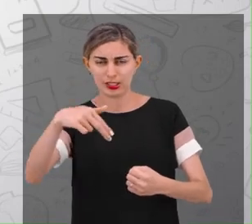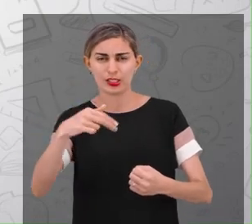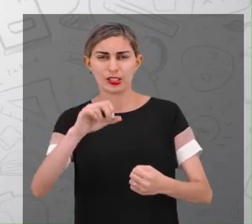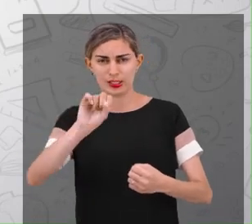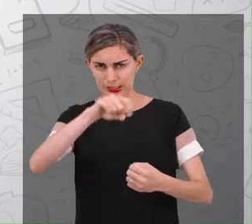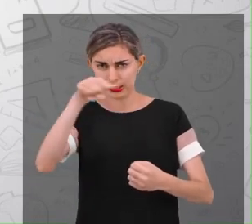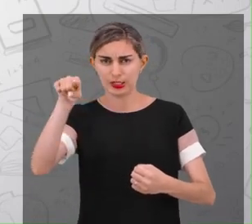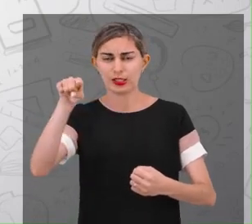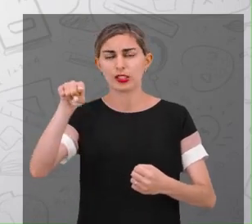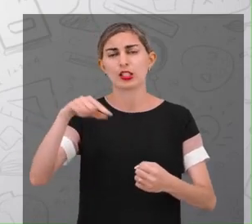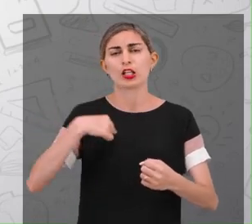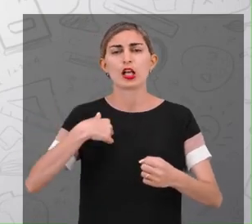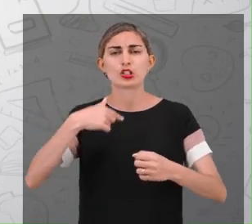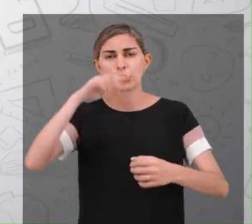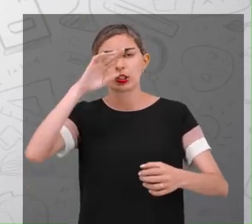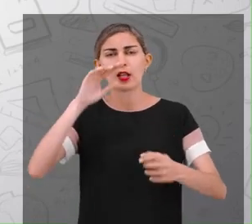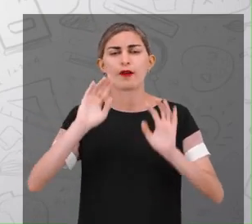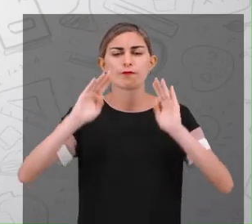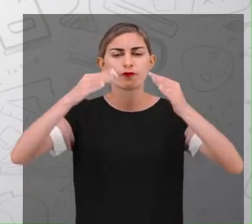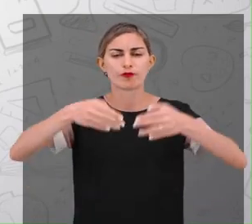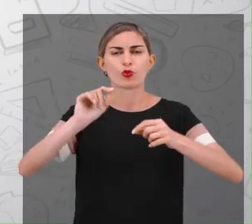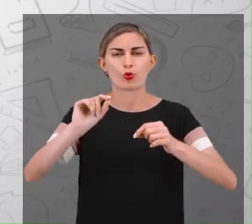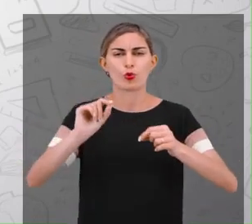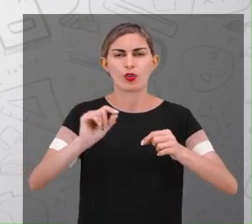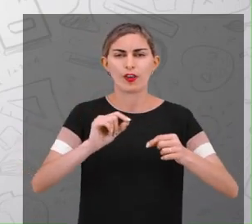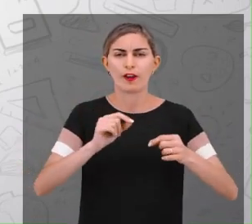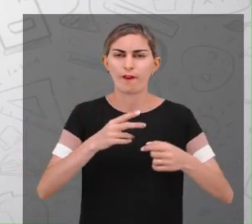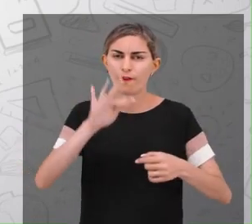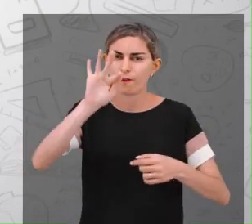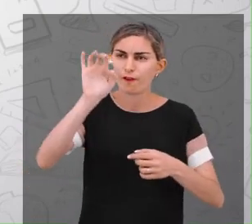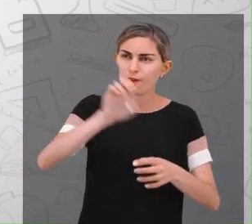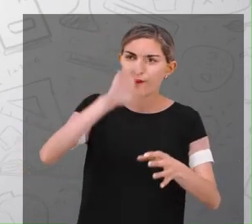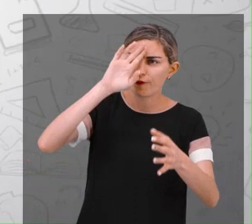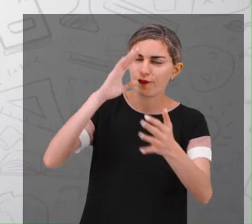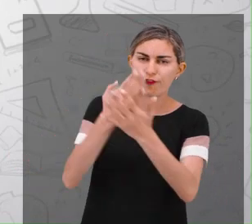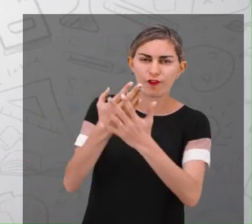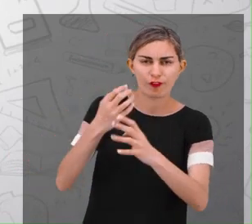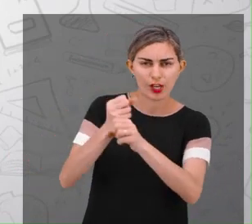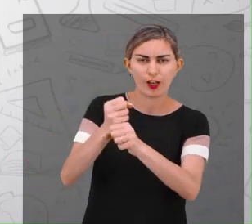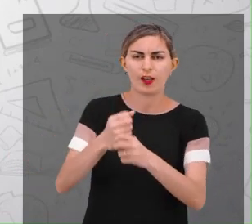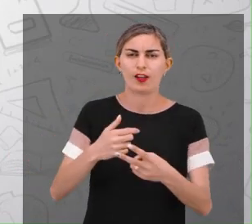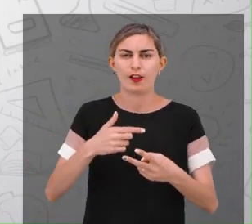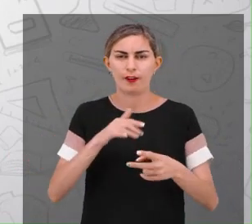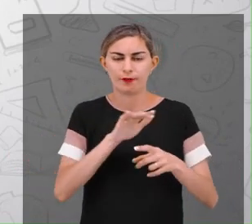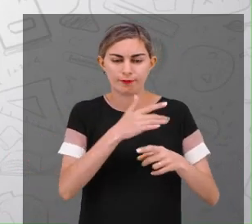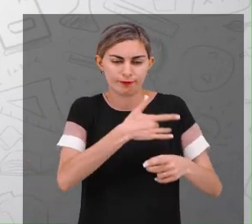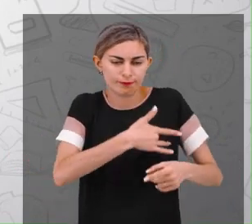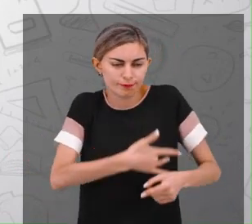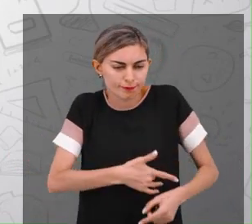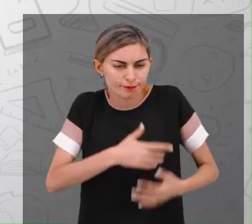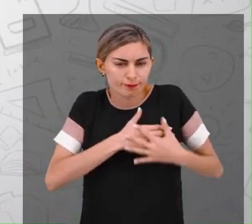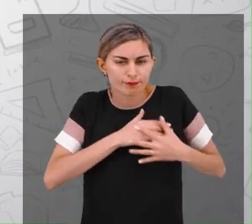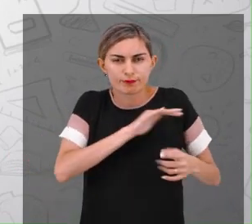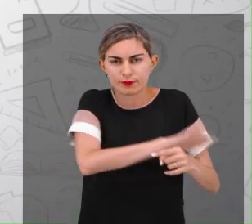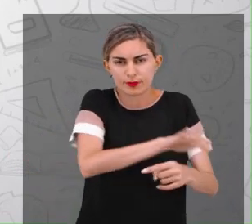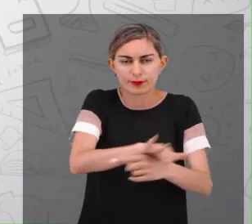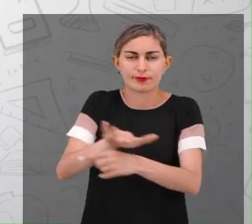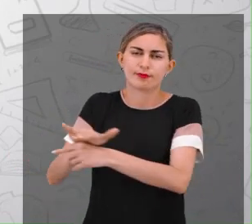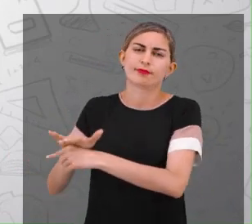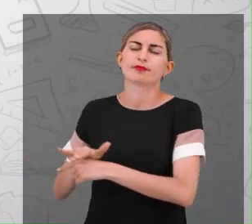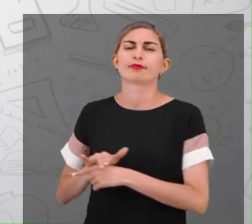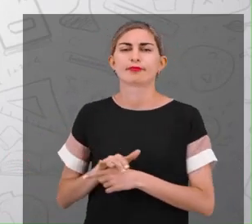fé, esperança e caridade. Desta forma, se o indivíduo focar em determinadas virtudes e não forem aquelas